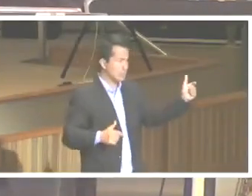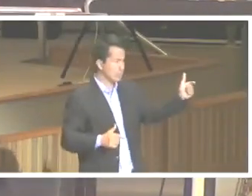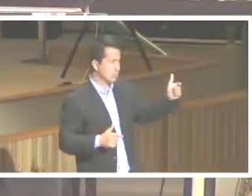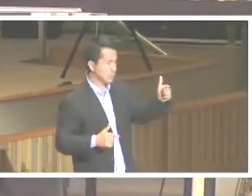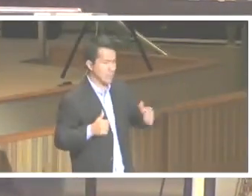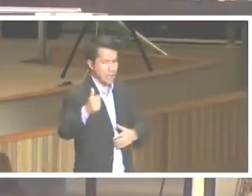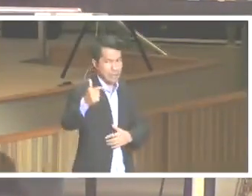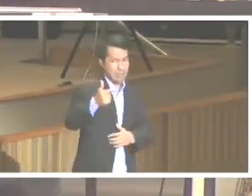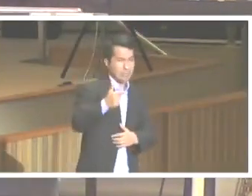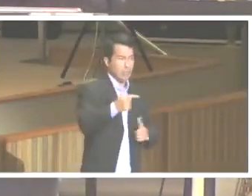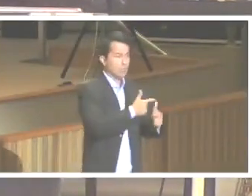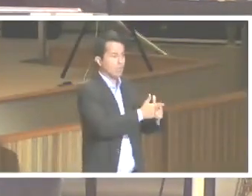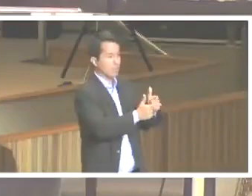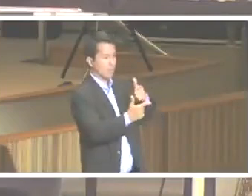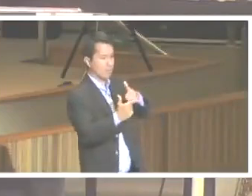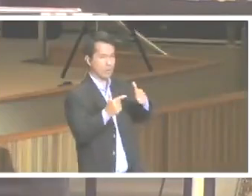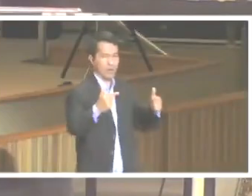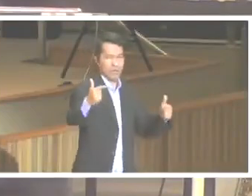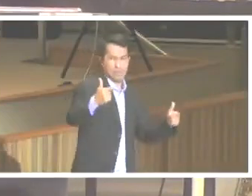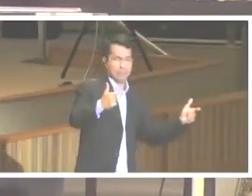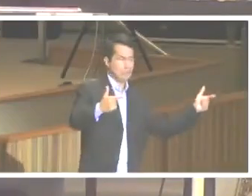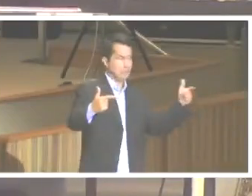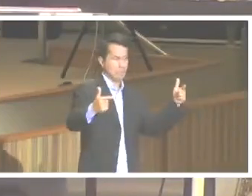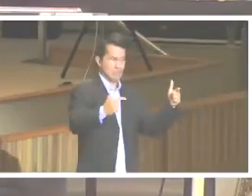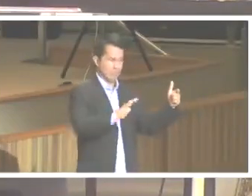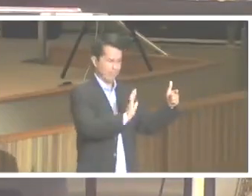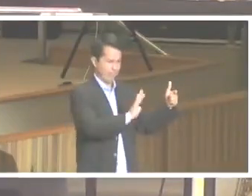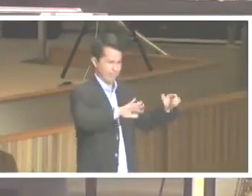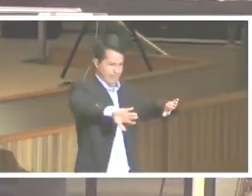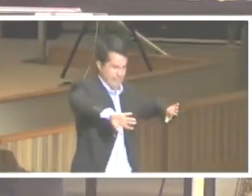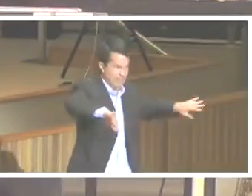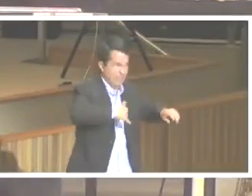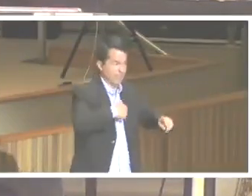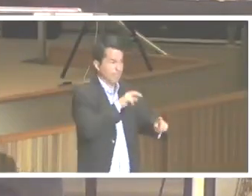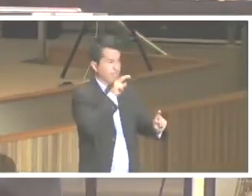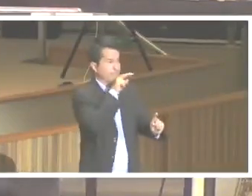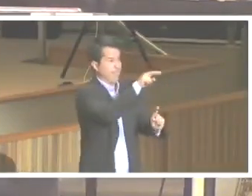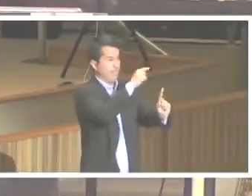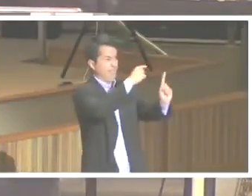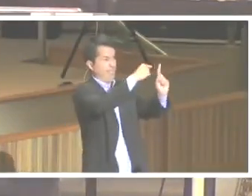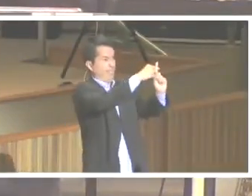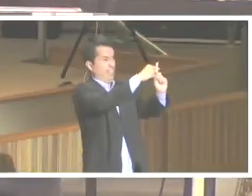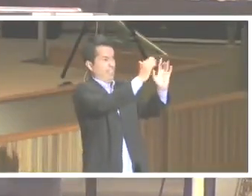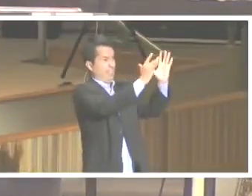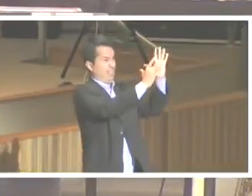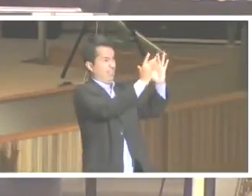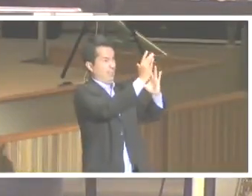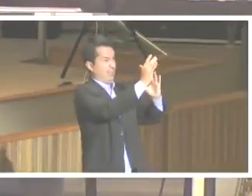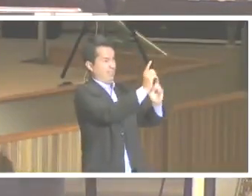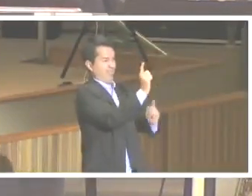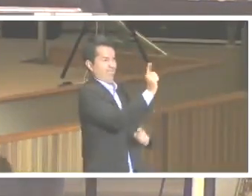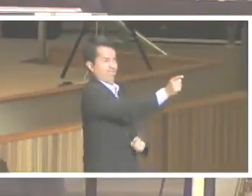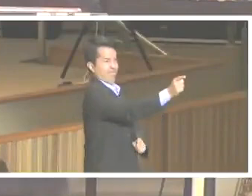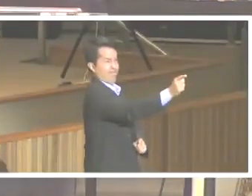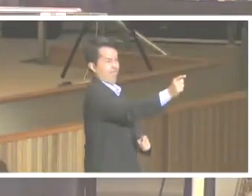nesse deus que é grande acima de todos os desafios que a fé se propõe a diante de